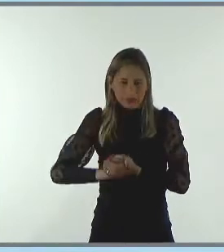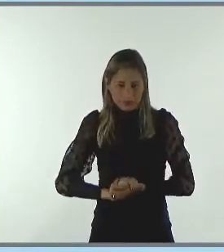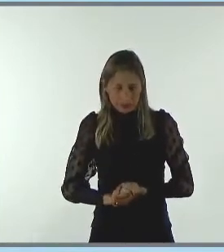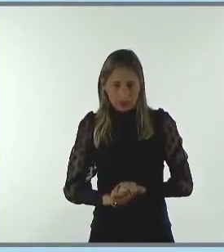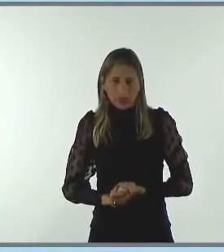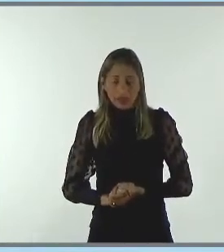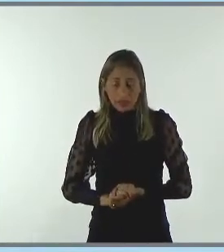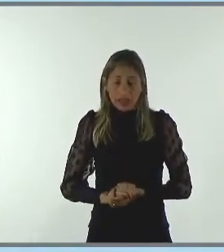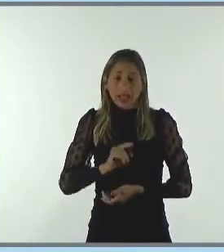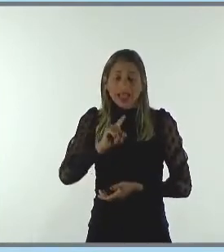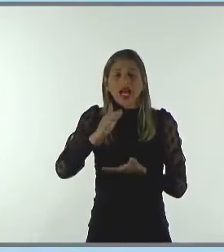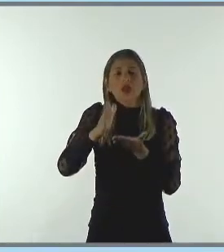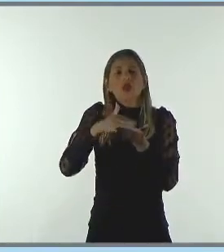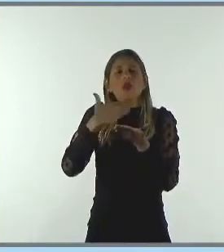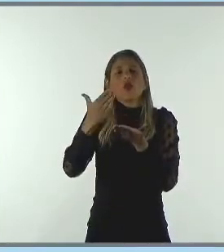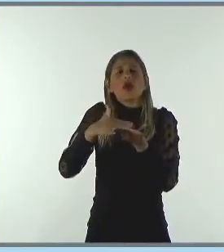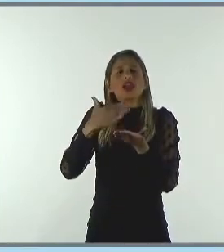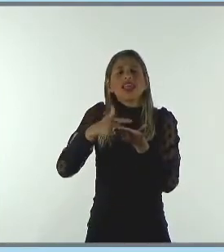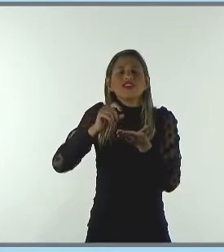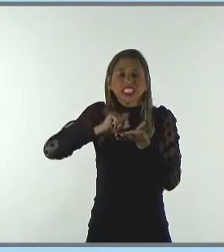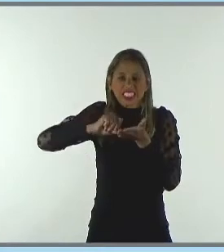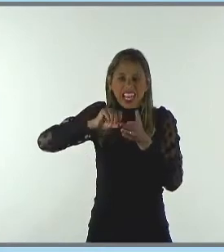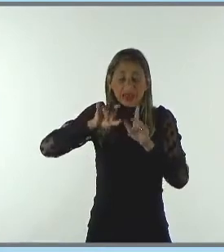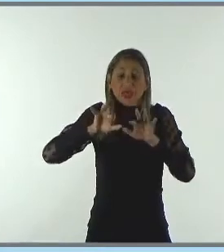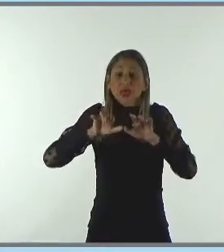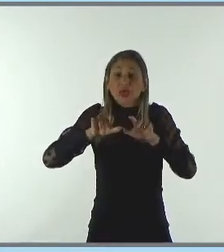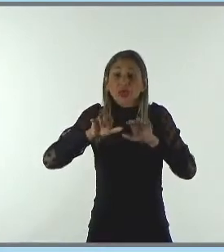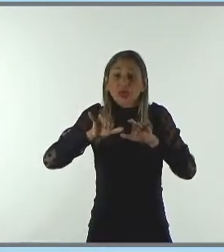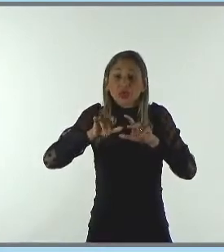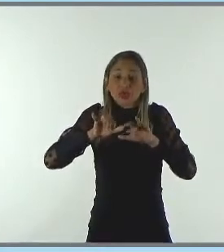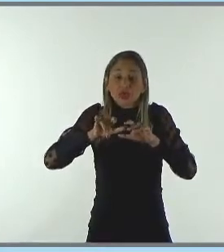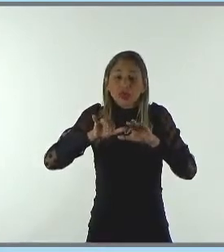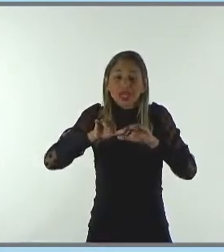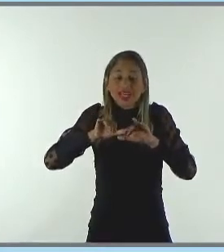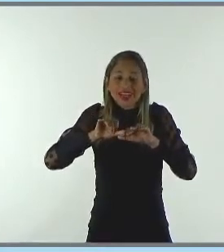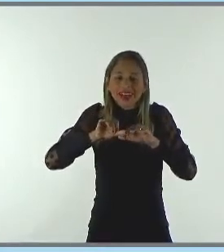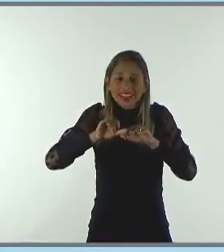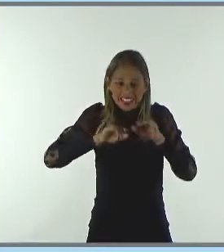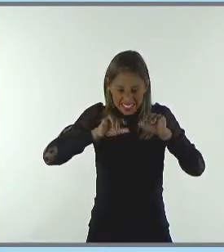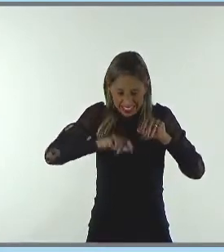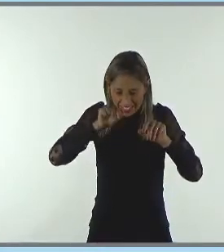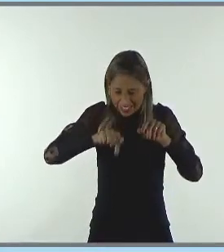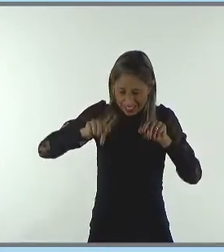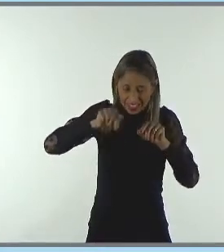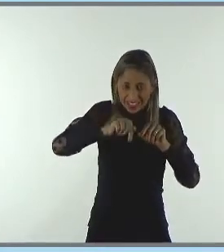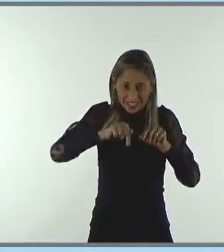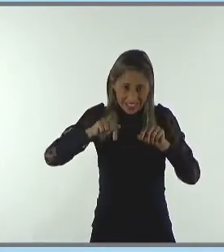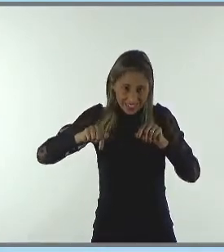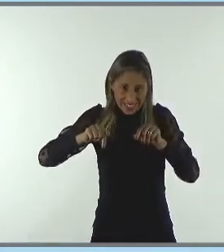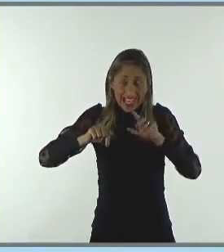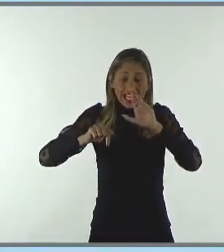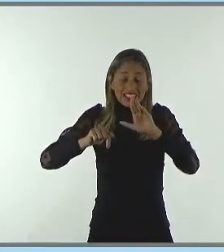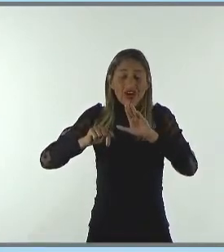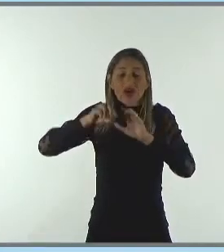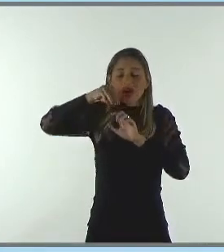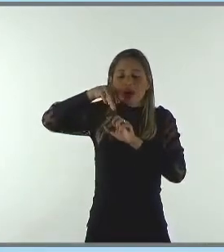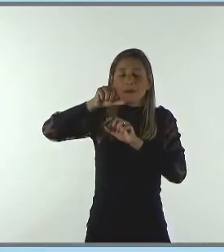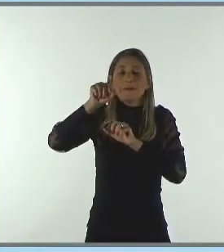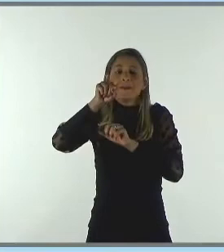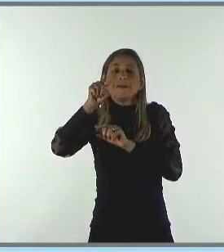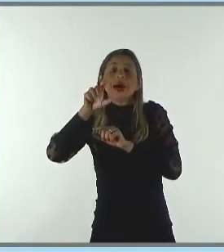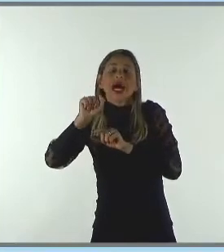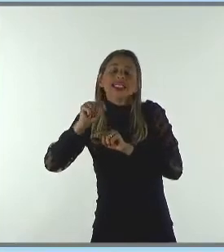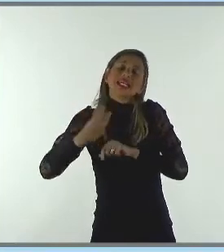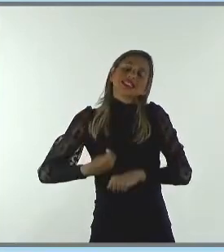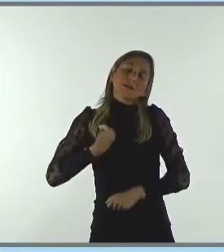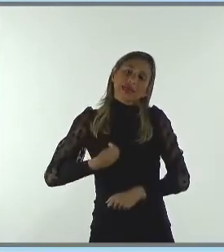E era ainda um livro datilografado. Isso é uma relíquia histórica, isso é um documento histórico. Então, a Masa está presente em alguns dos momentos